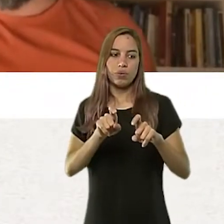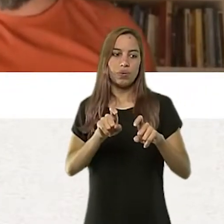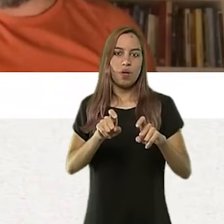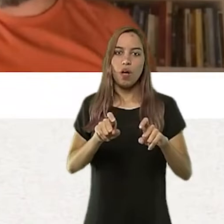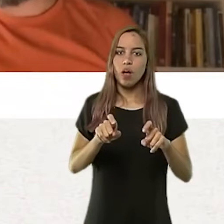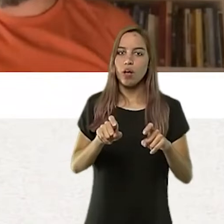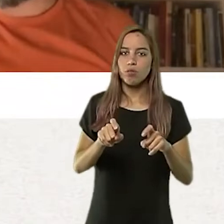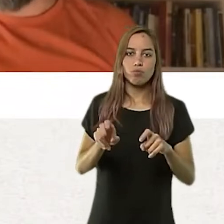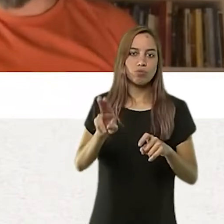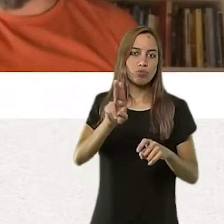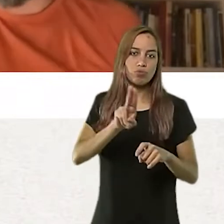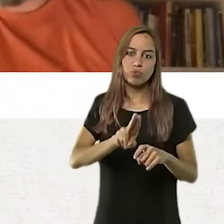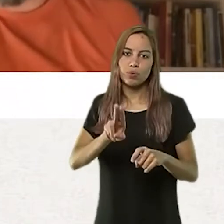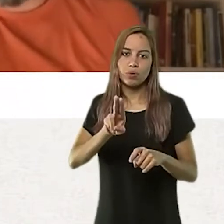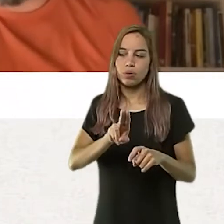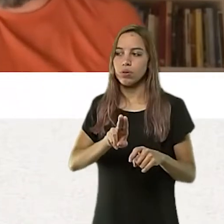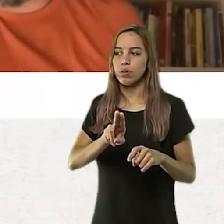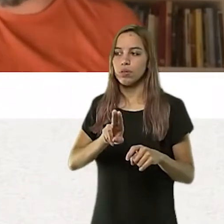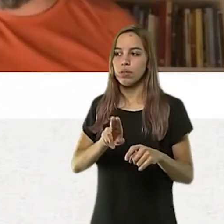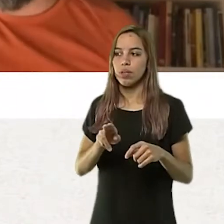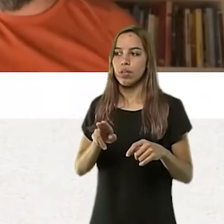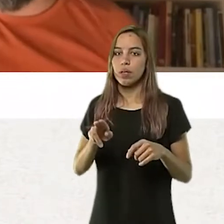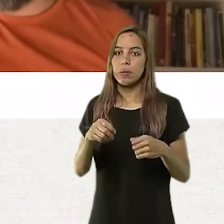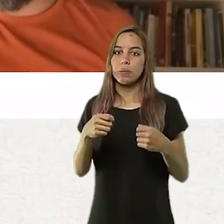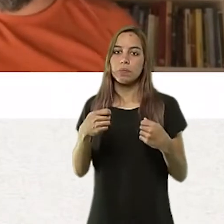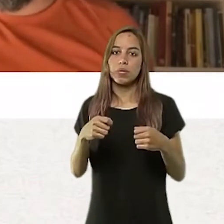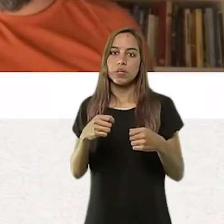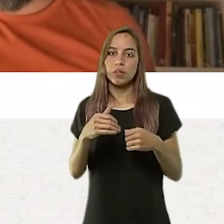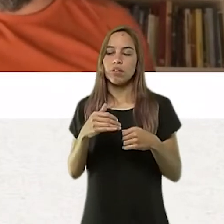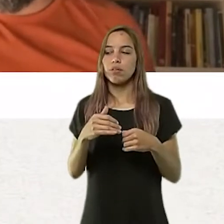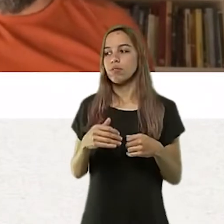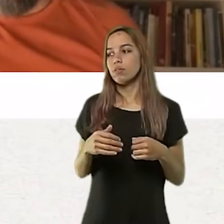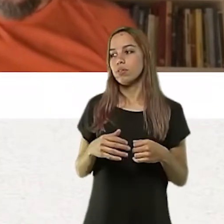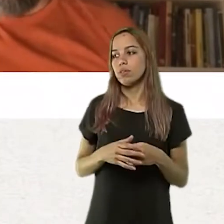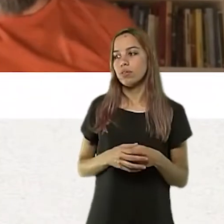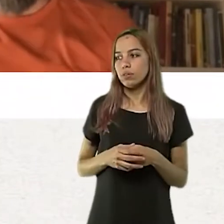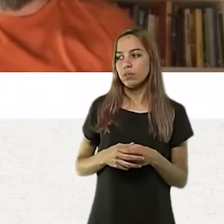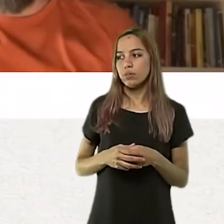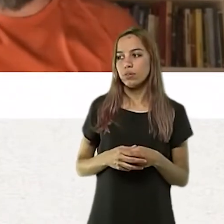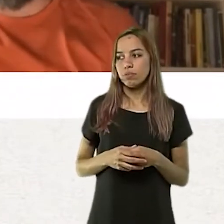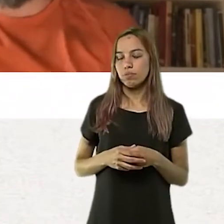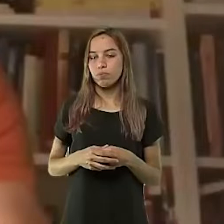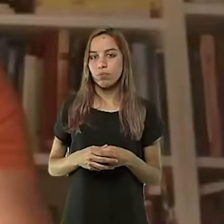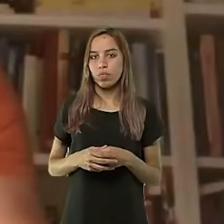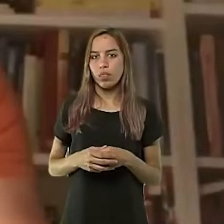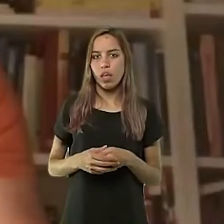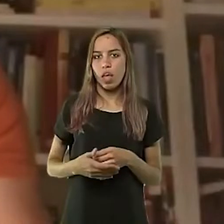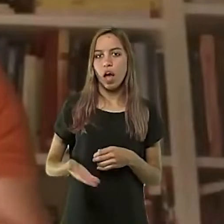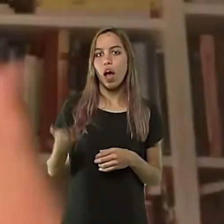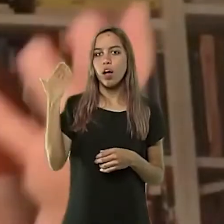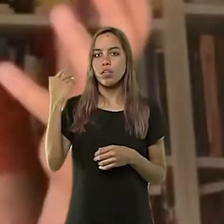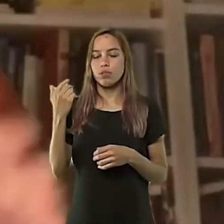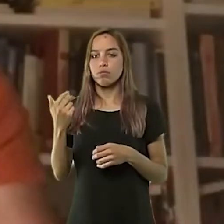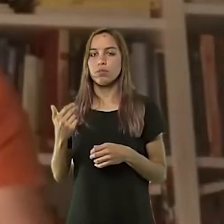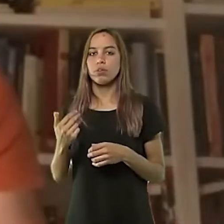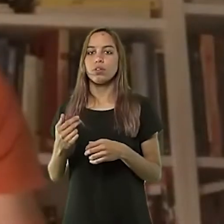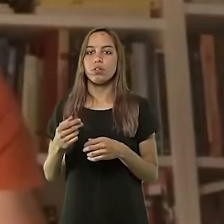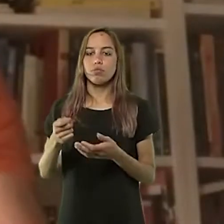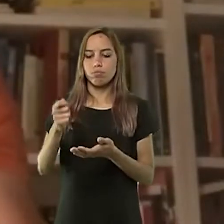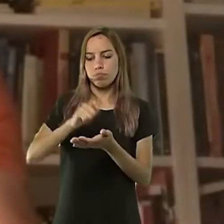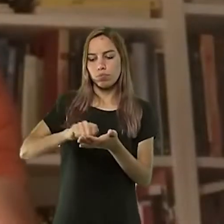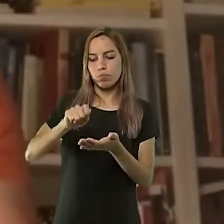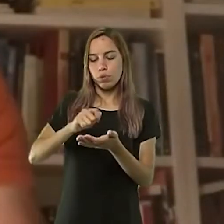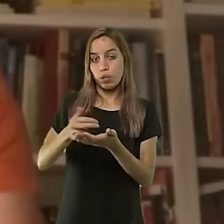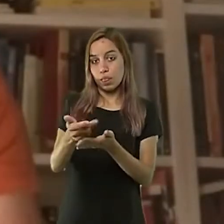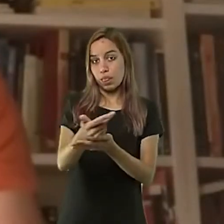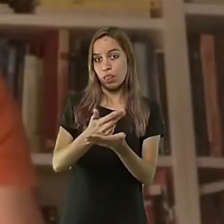animação. E, portanto, inicialmente a animação era toda feita em desenho, ou quando eu comecei a